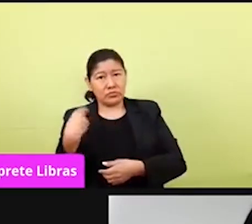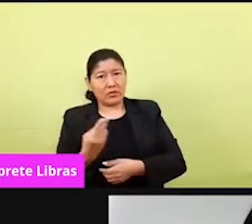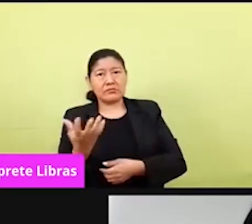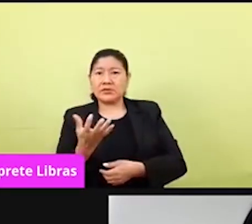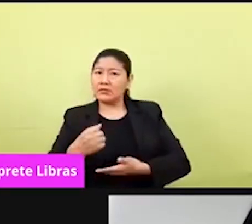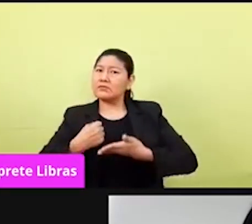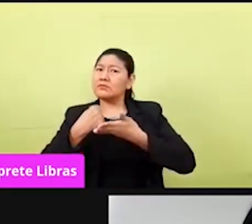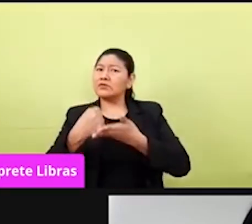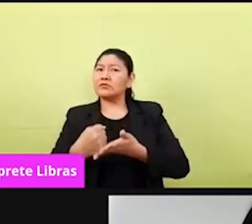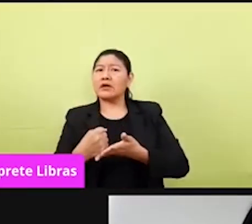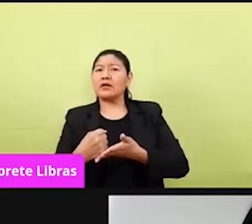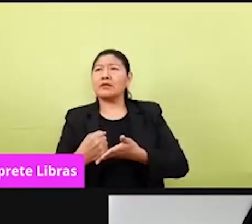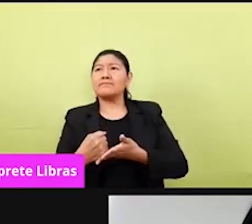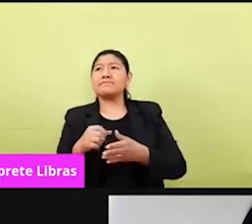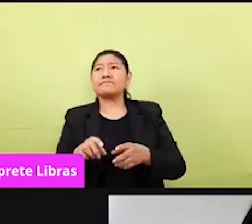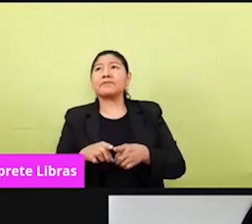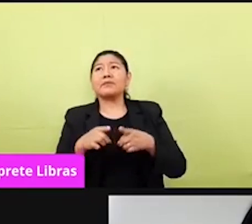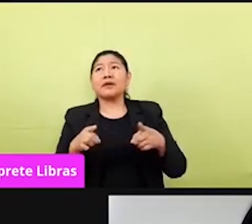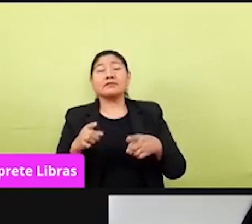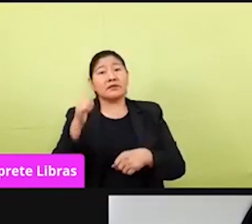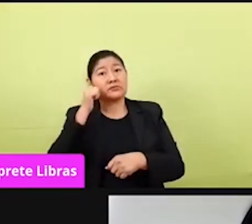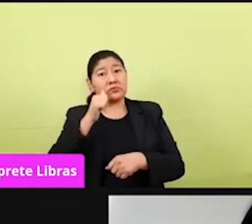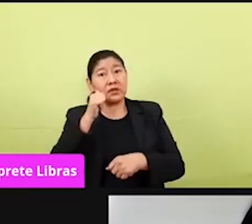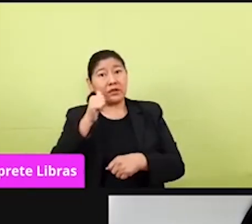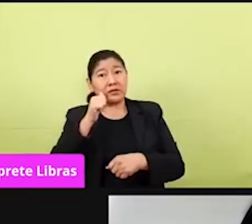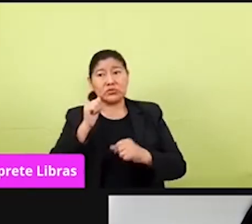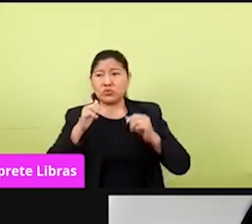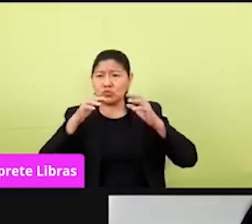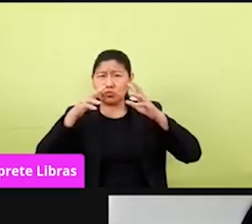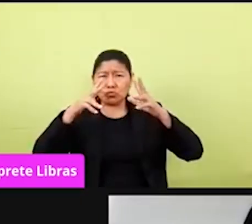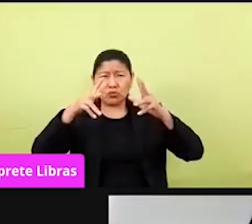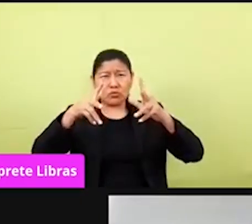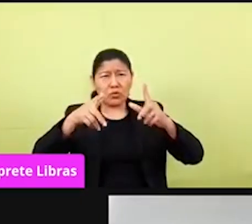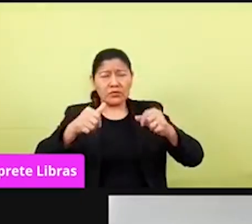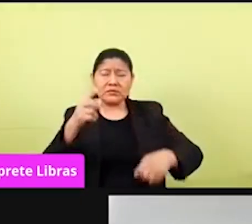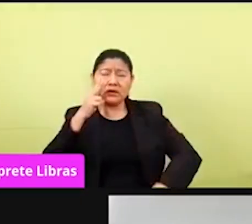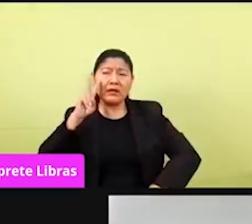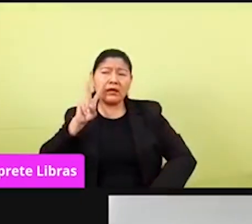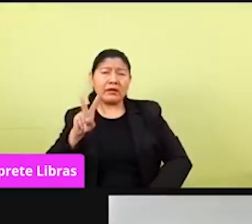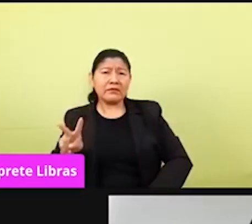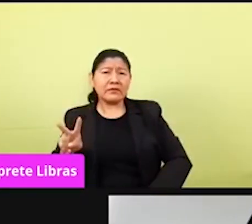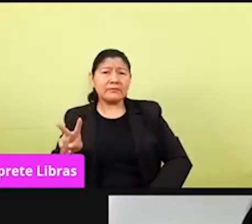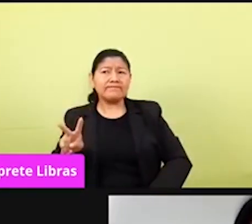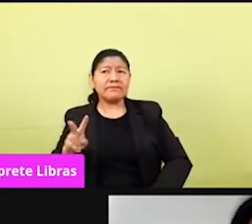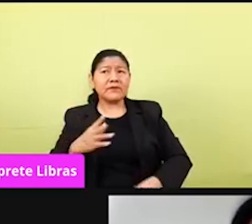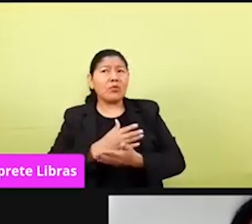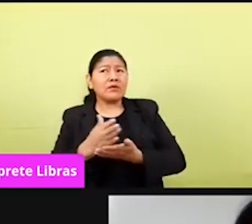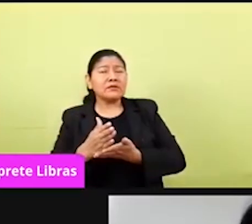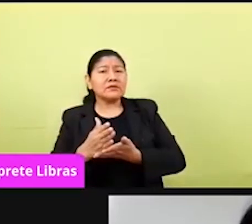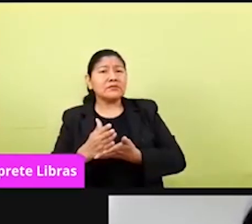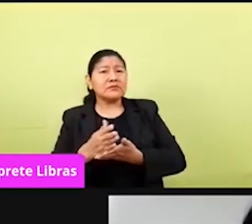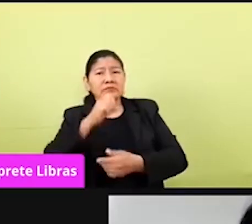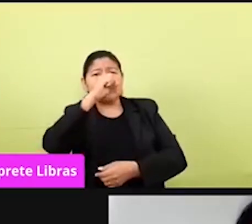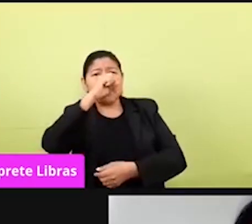em todas as mulheres que identificam essas formas de violência que eu falei, né,